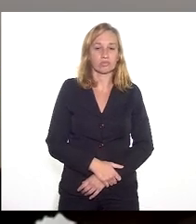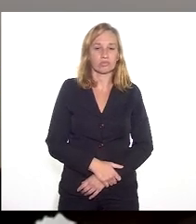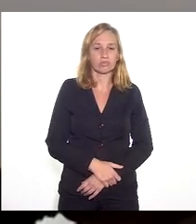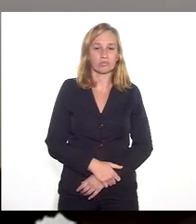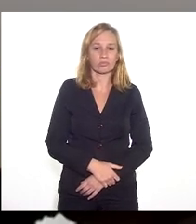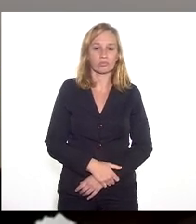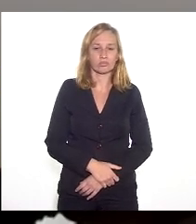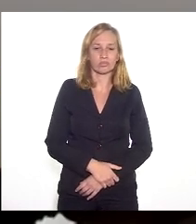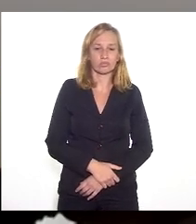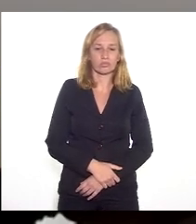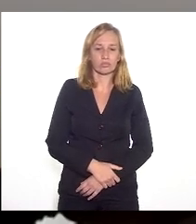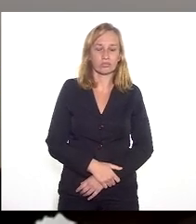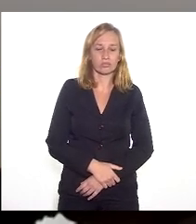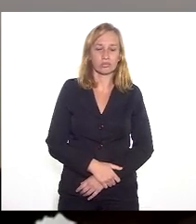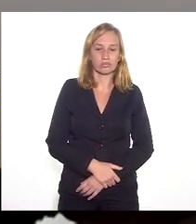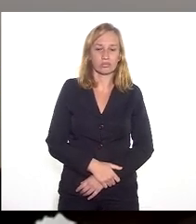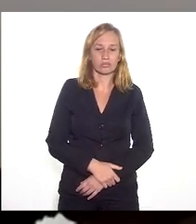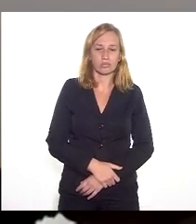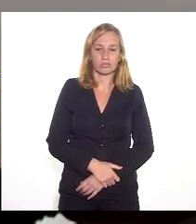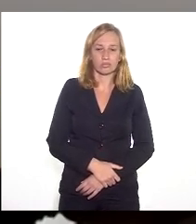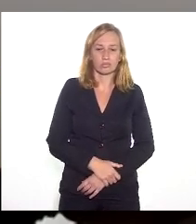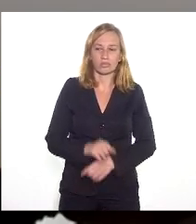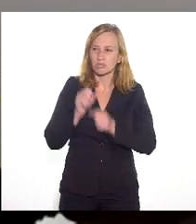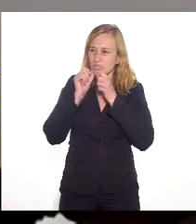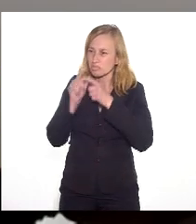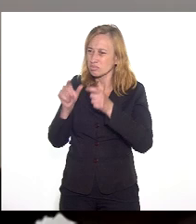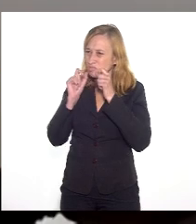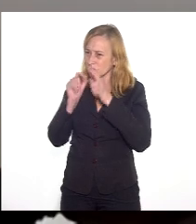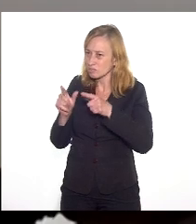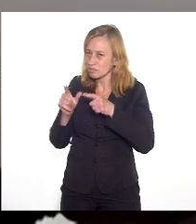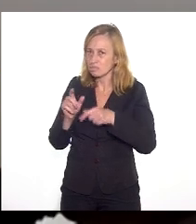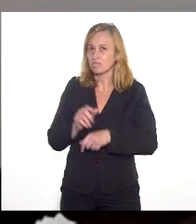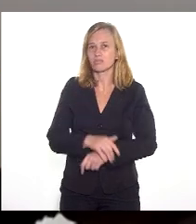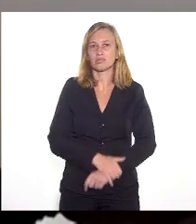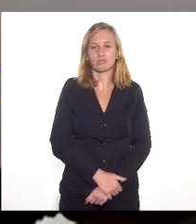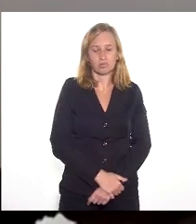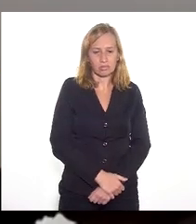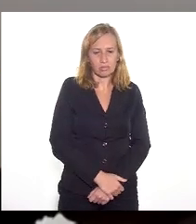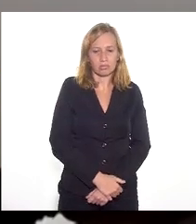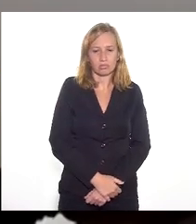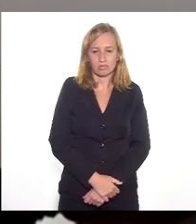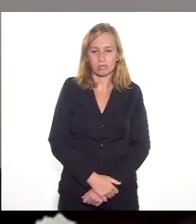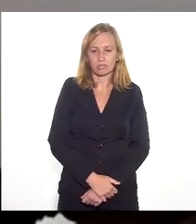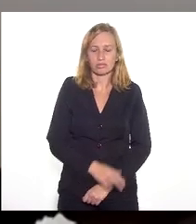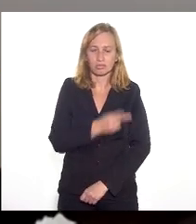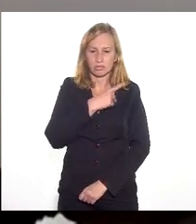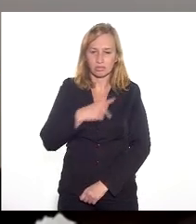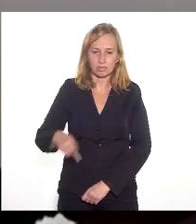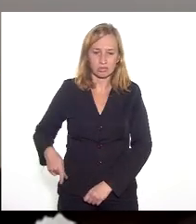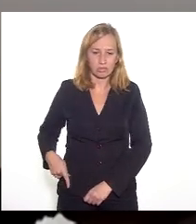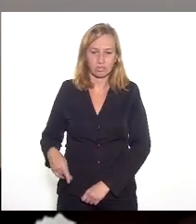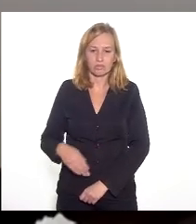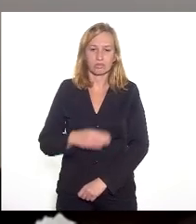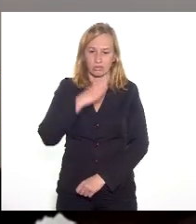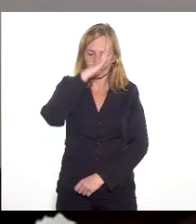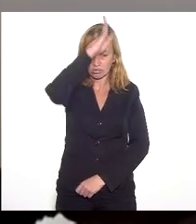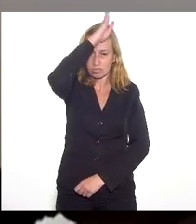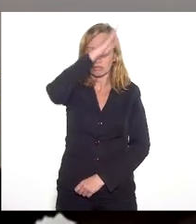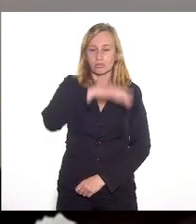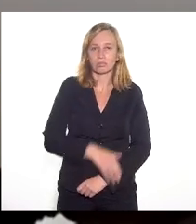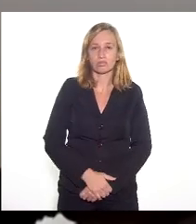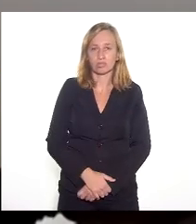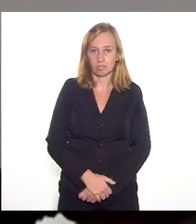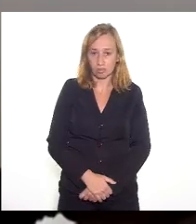violentamente agredida, verbalmente constrangida pelo presidente da República,